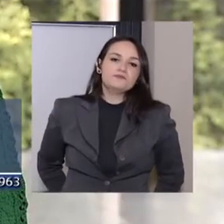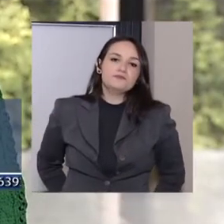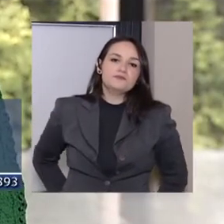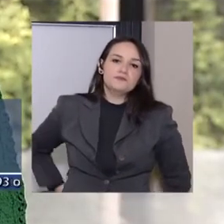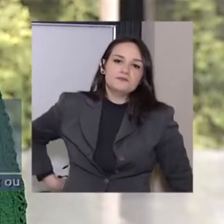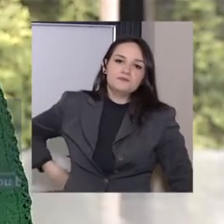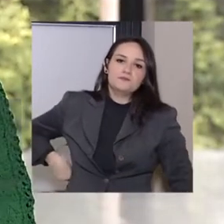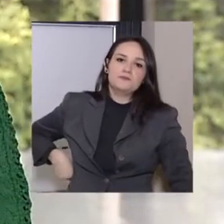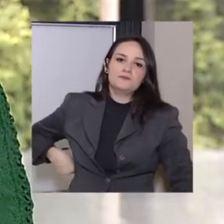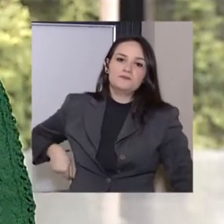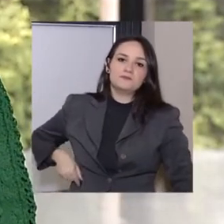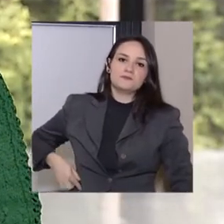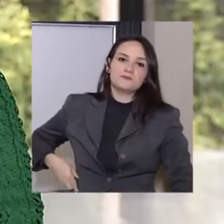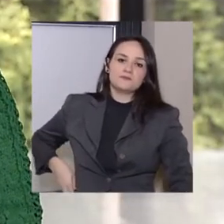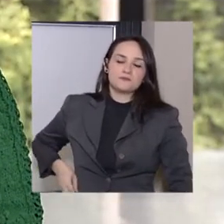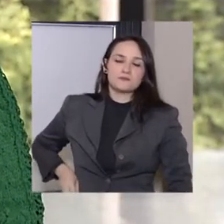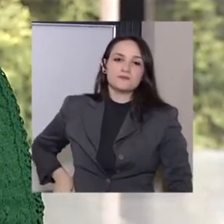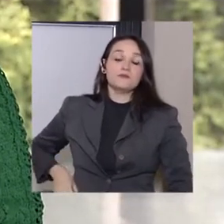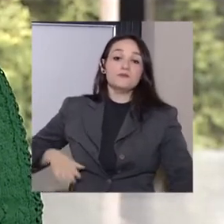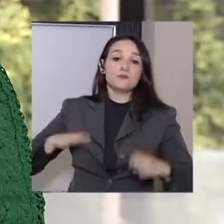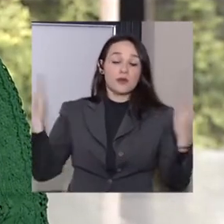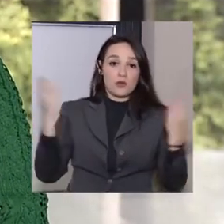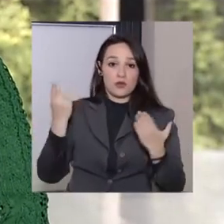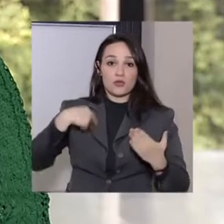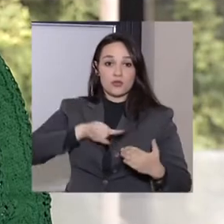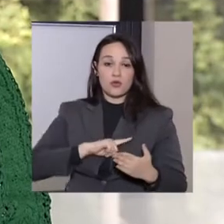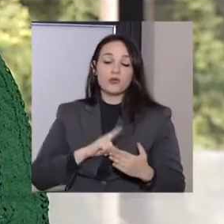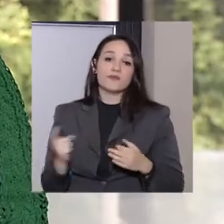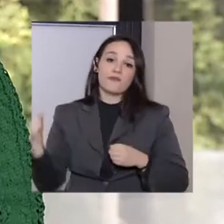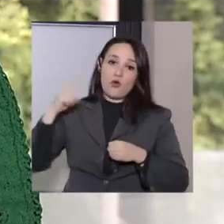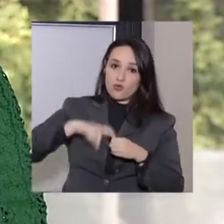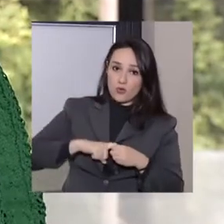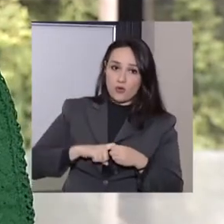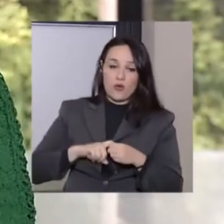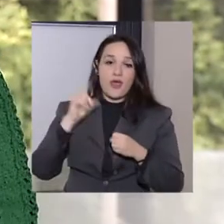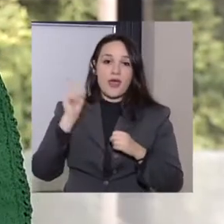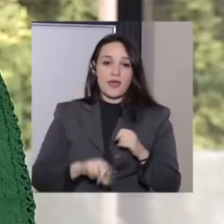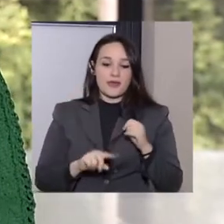Voltamos agora com a transmissão ao vivo dessa primeira, da